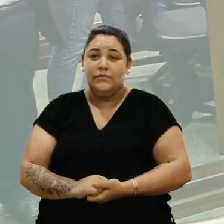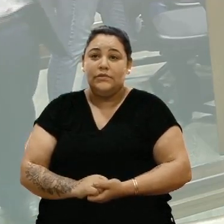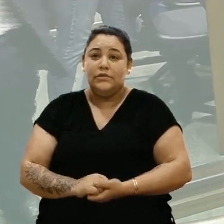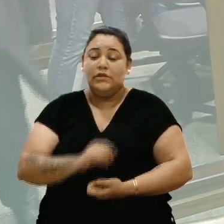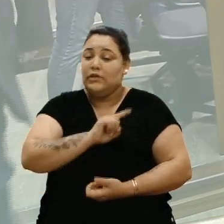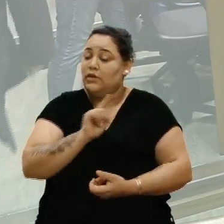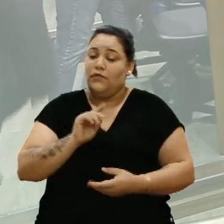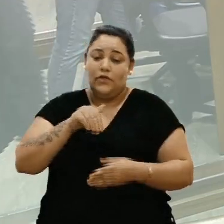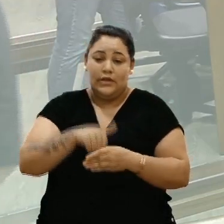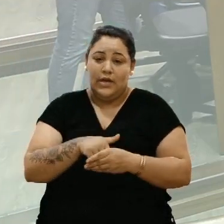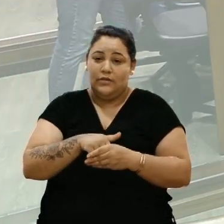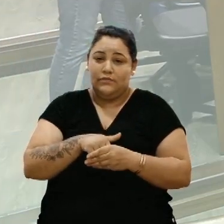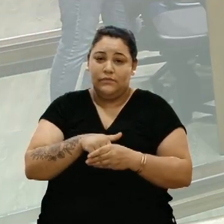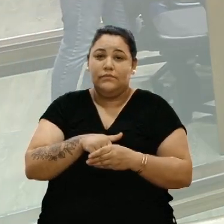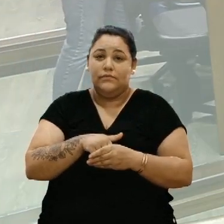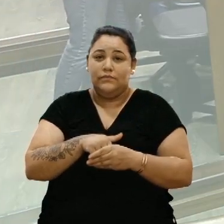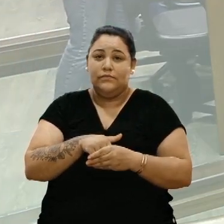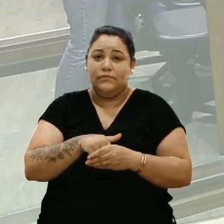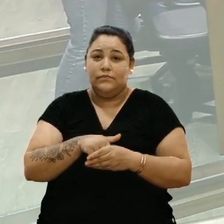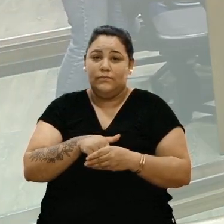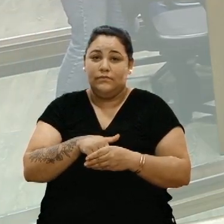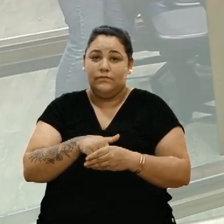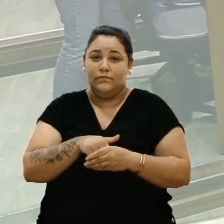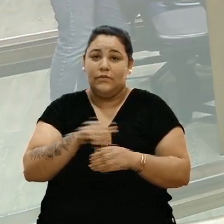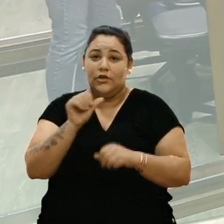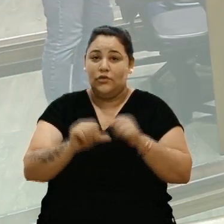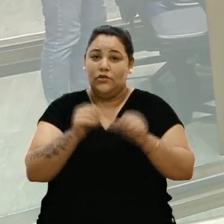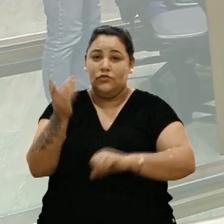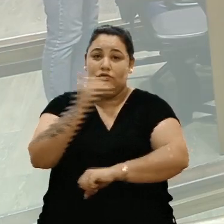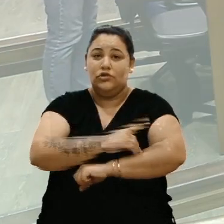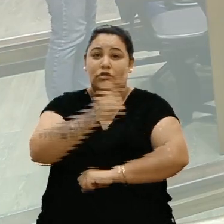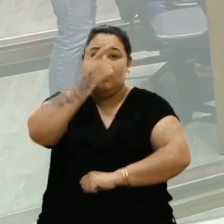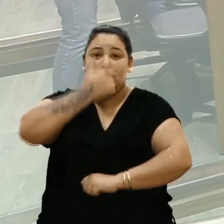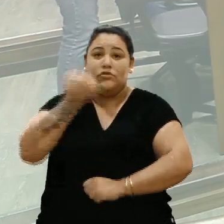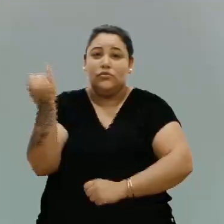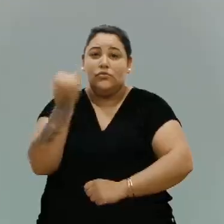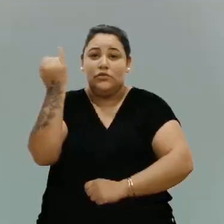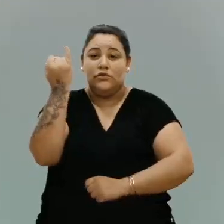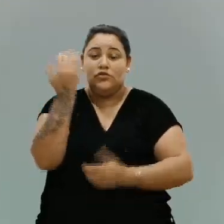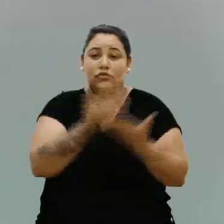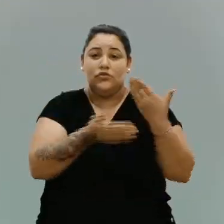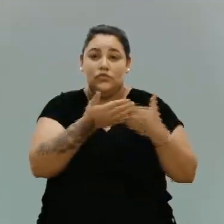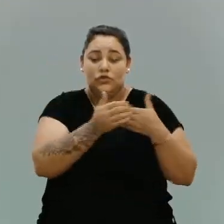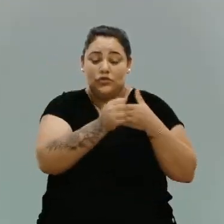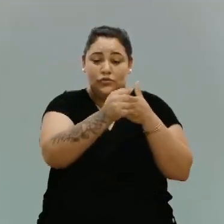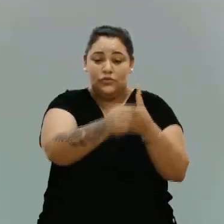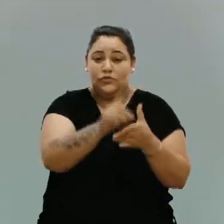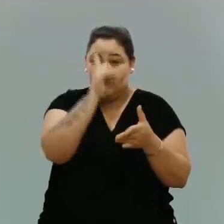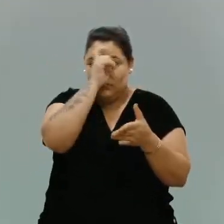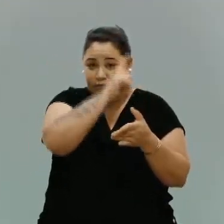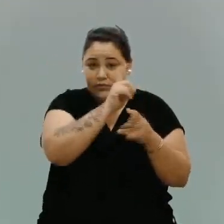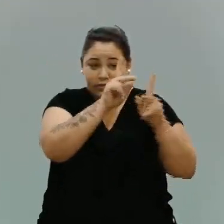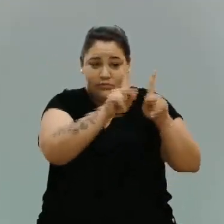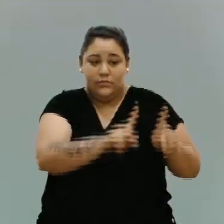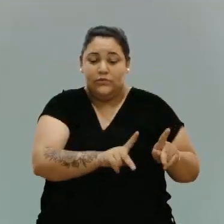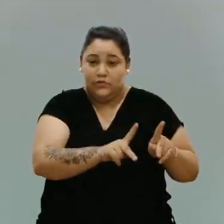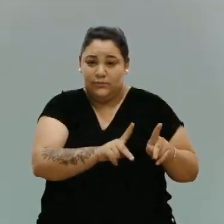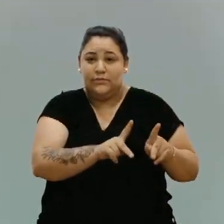Acho importante, até pelo que a gente vem acompanhando, e depois do dia de ontem, a dificuldade daquelas pessoas debaixo da